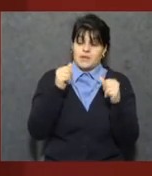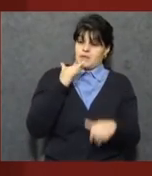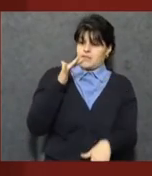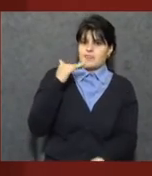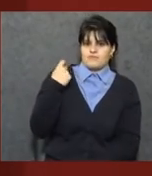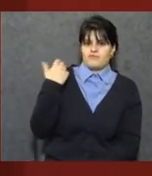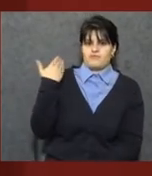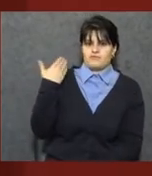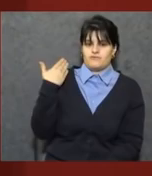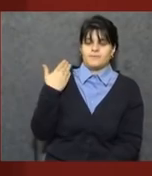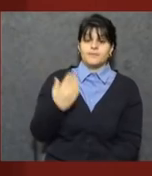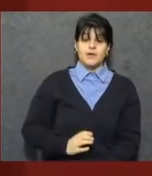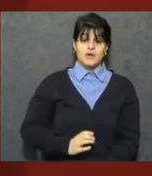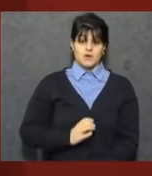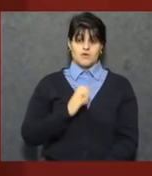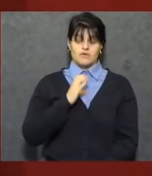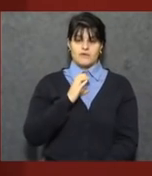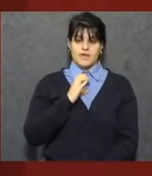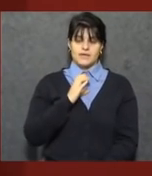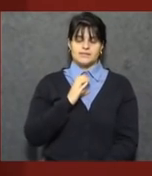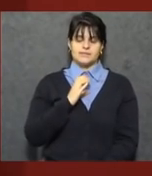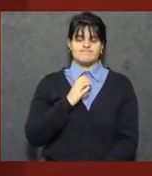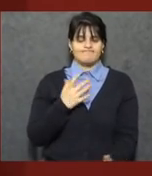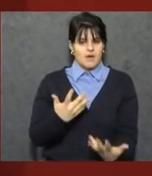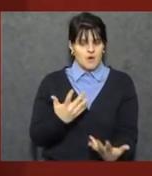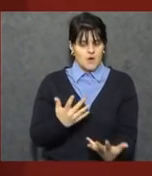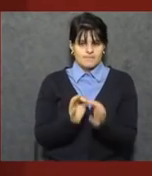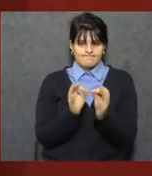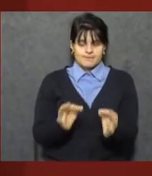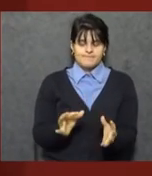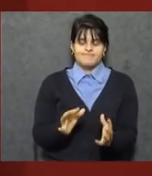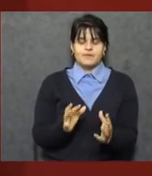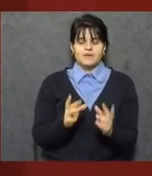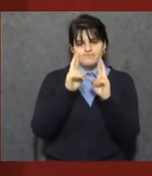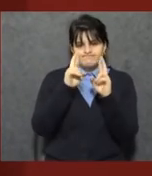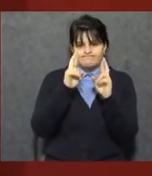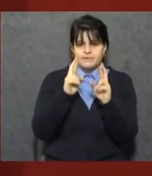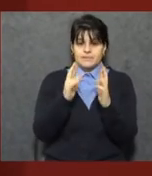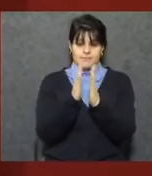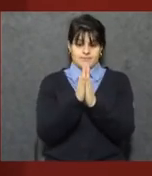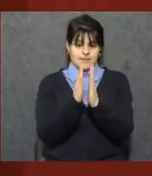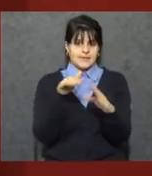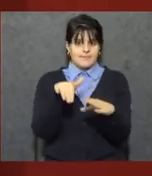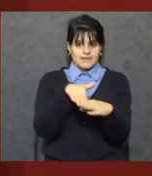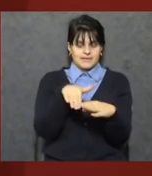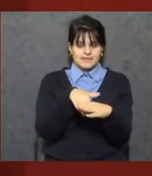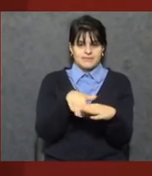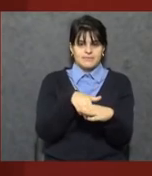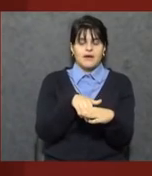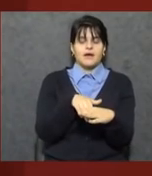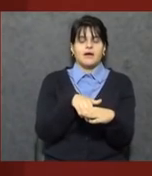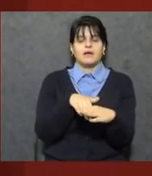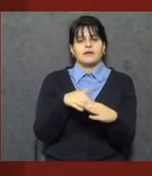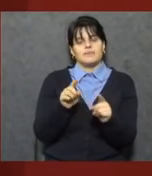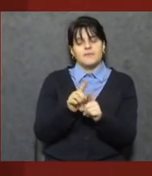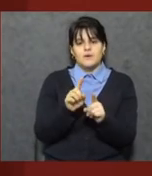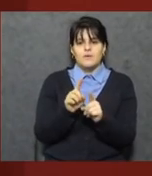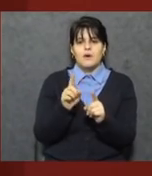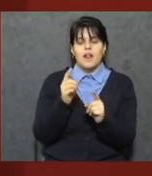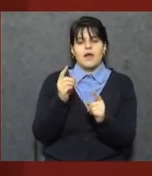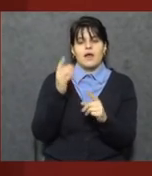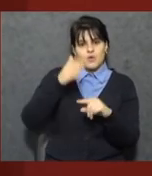confiança, disponhamo-nos a este encontro com o Senhor, que é a Eucaristia, e façamo-lo começando por reconhecer humildemente